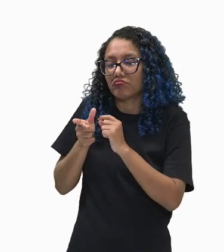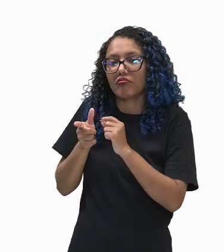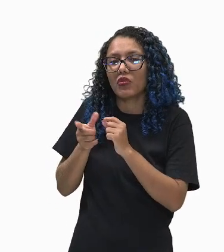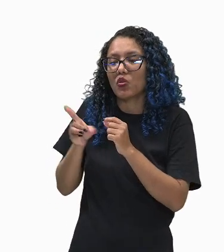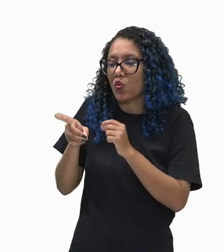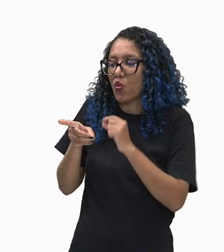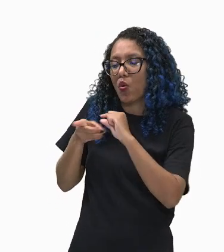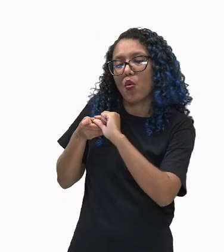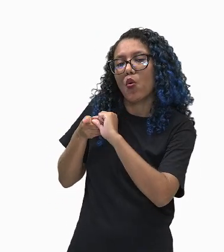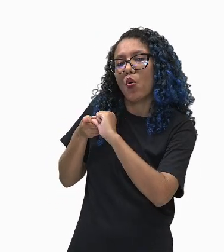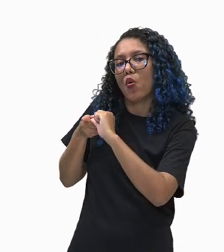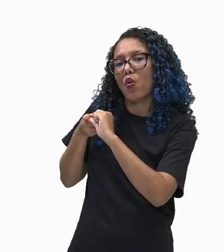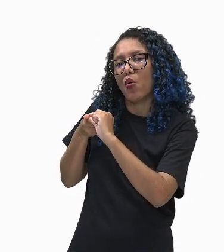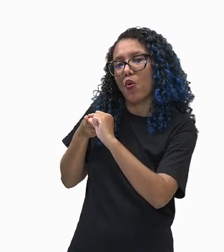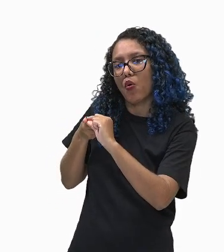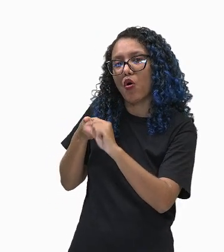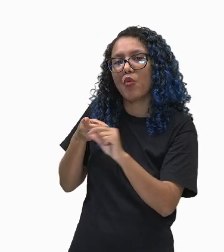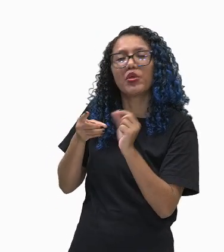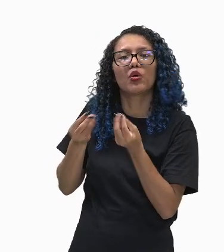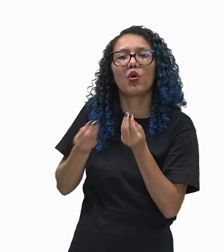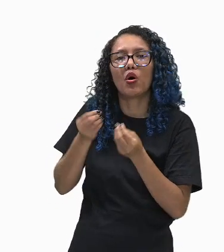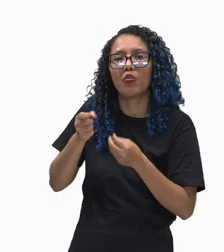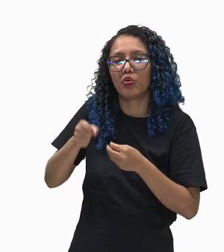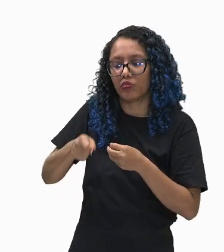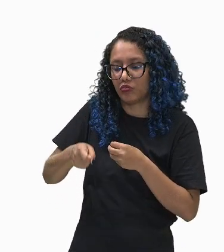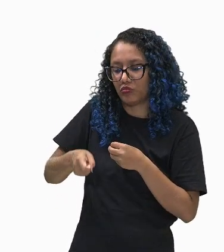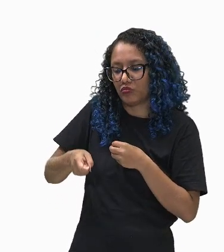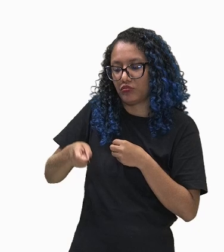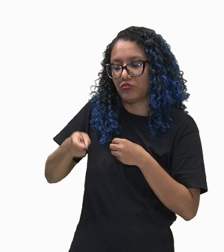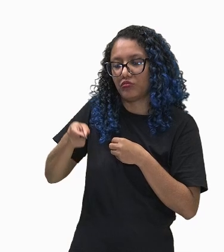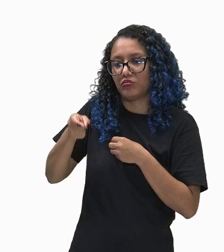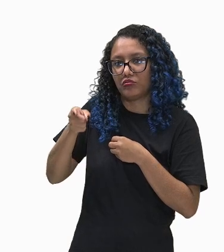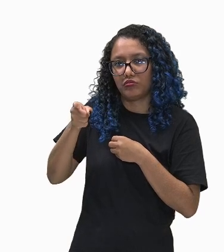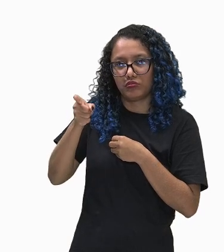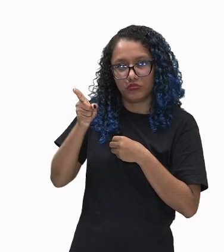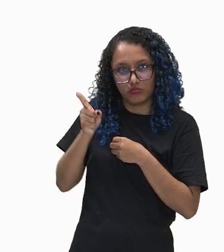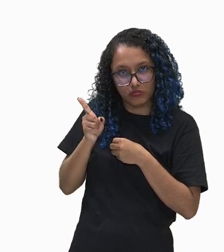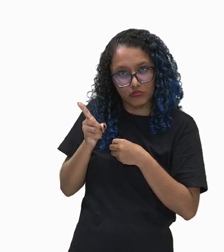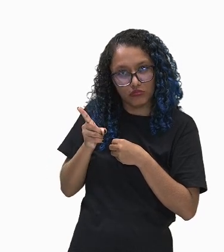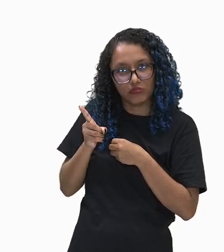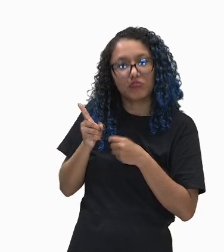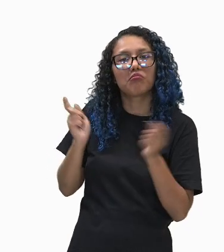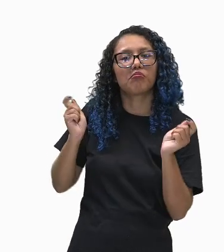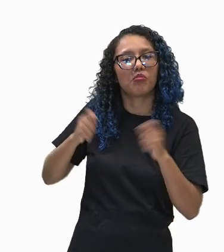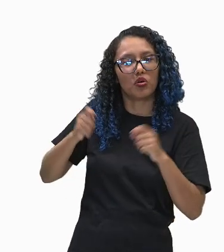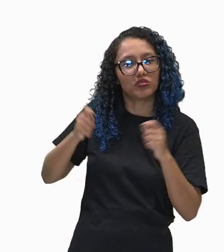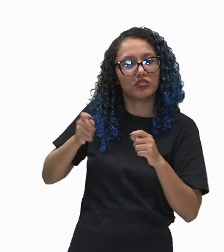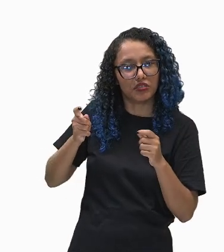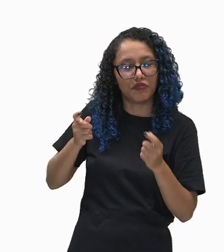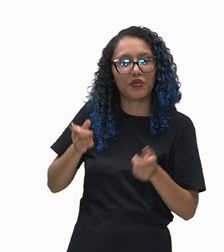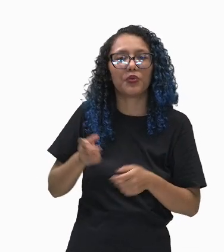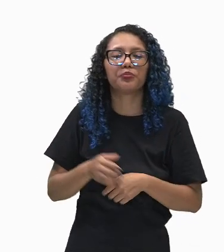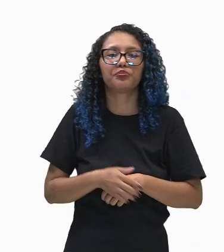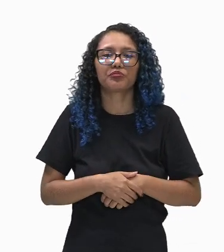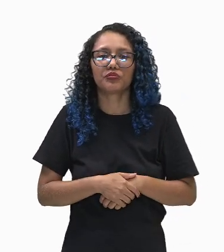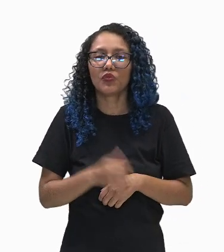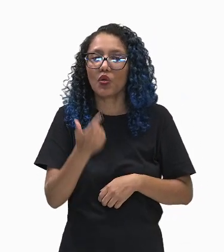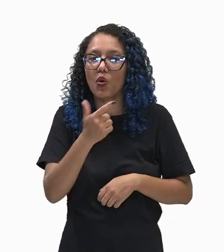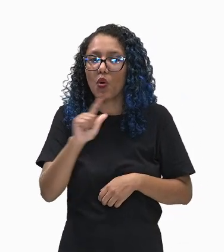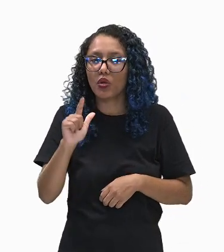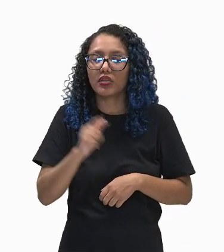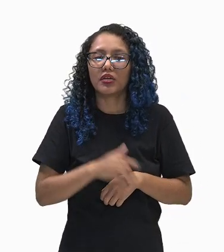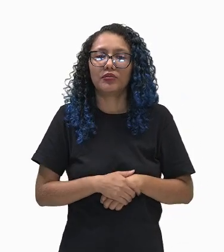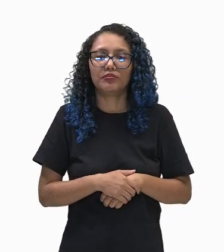ser alongada durante a ereção. Então, outras curiosidades aí. A